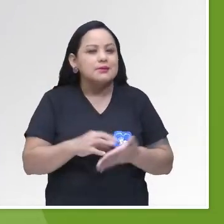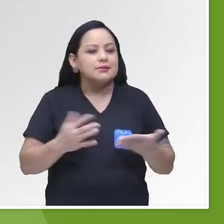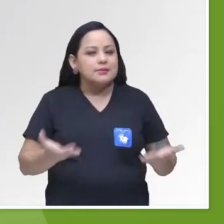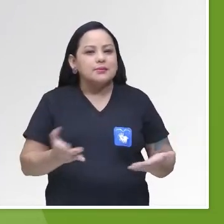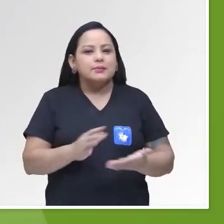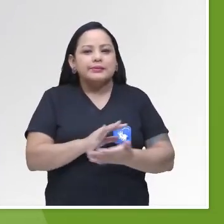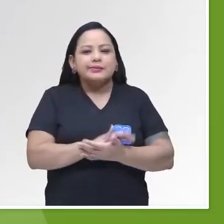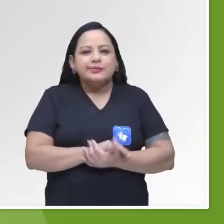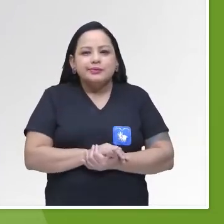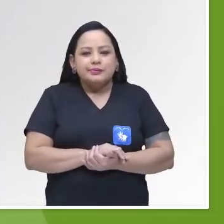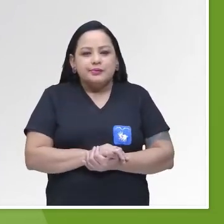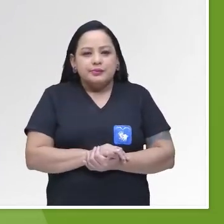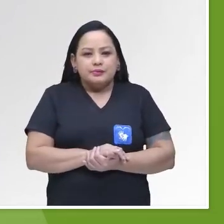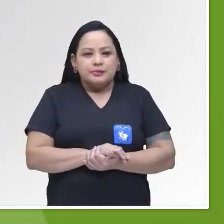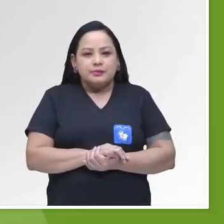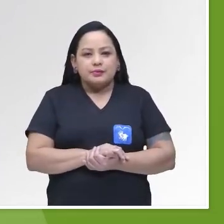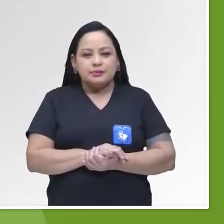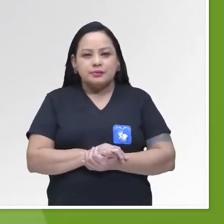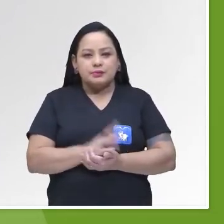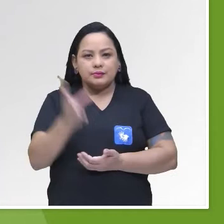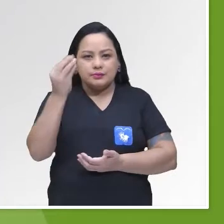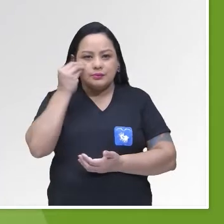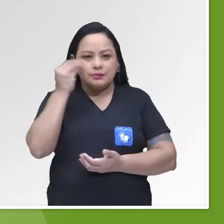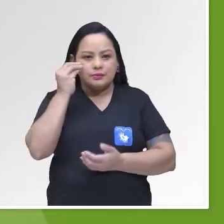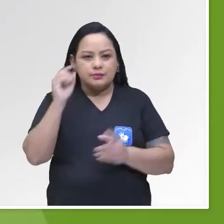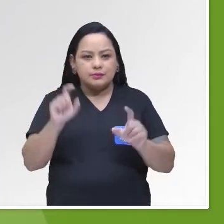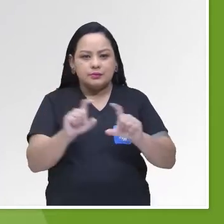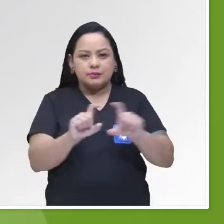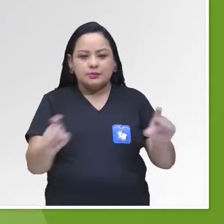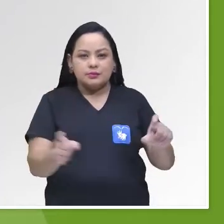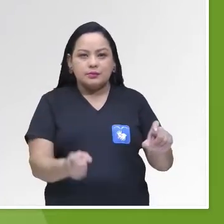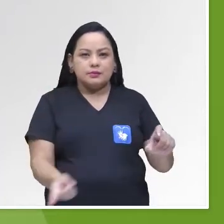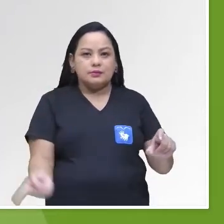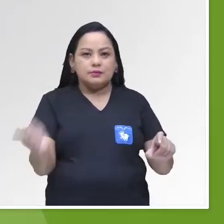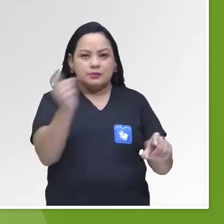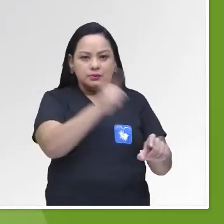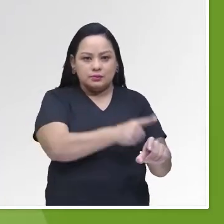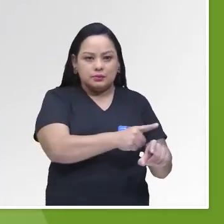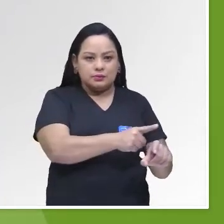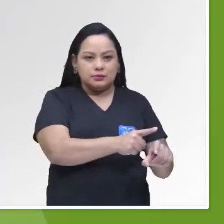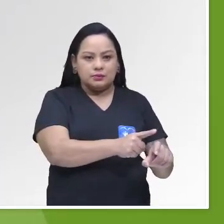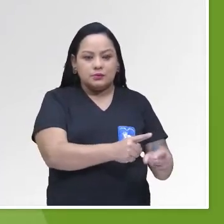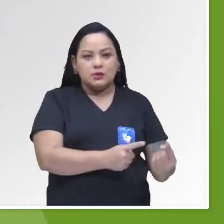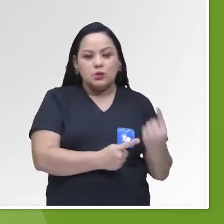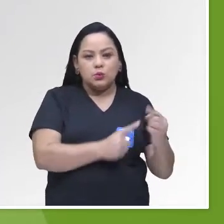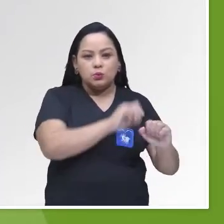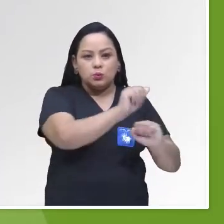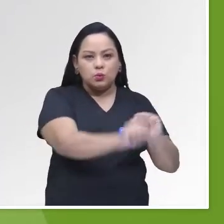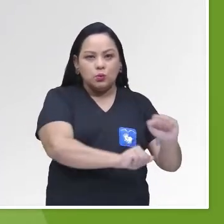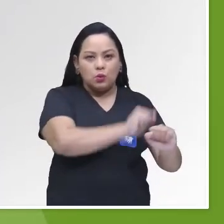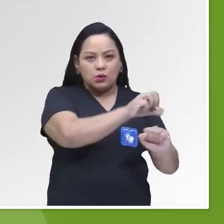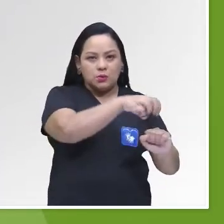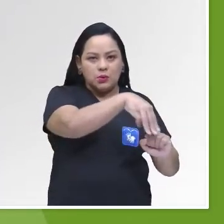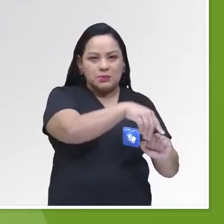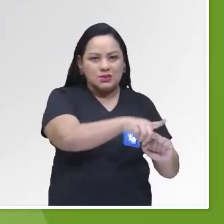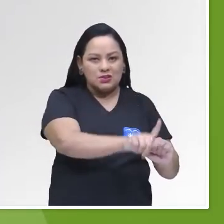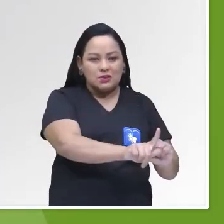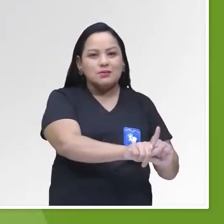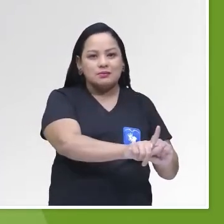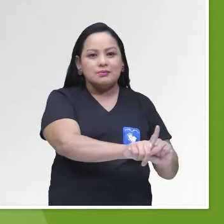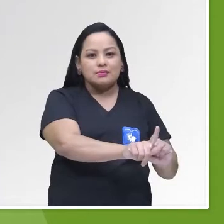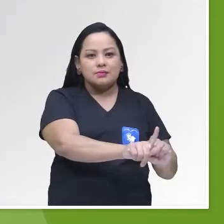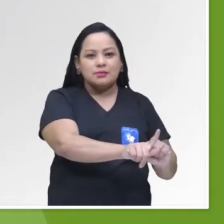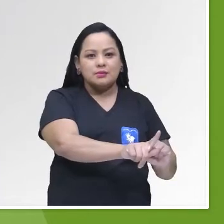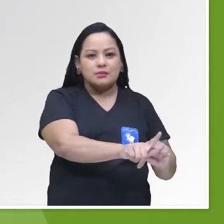isso? Observe aqui nos reagentes que vocês têm um átomo de magnésio, ó.